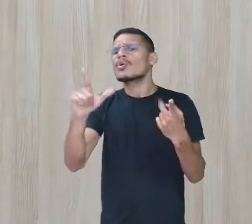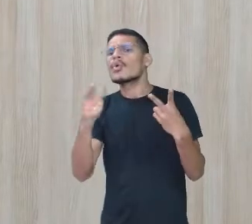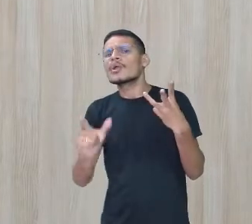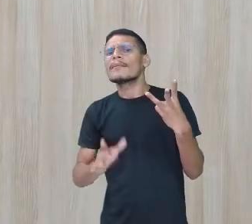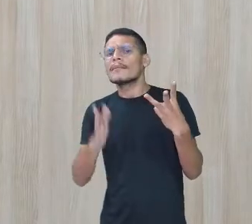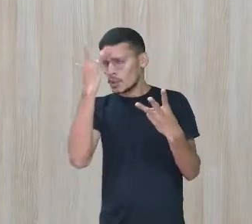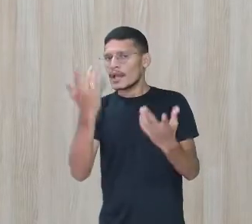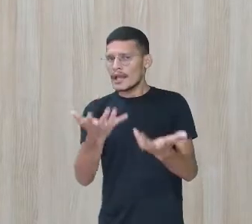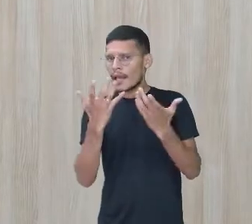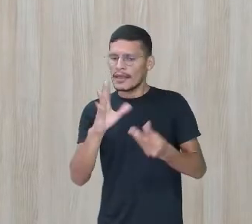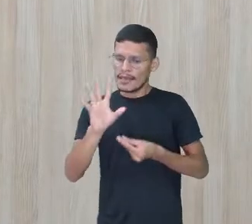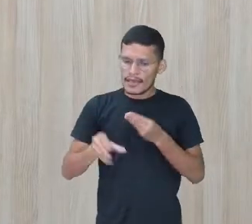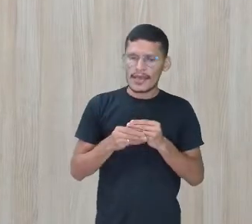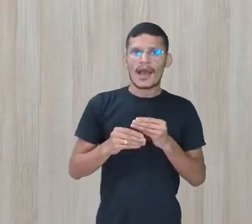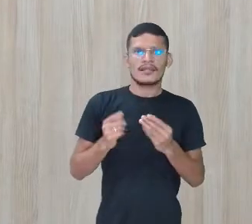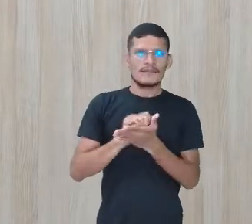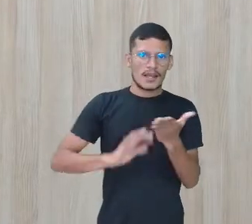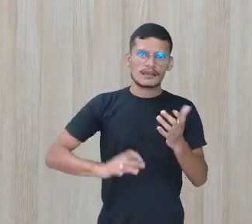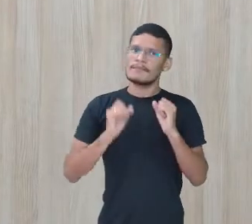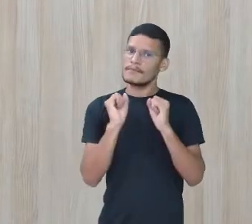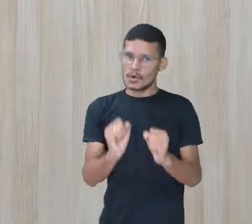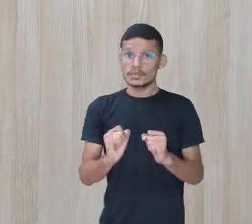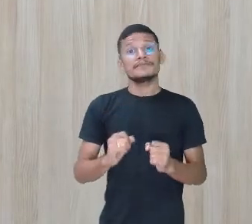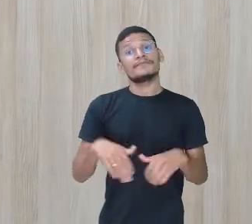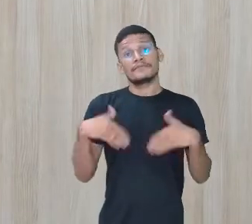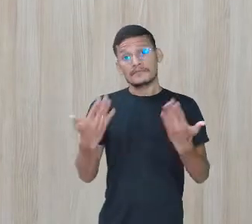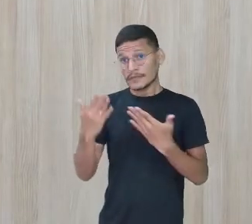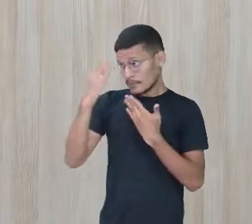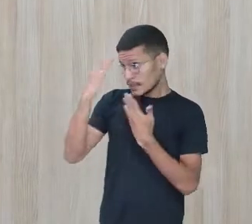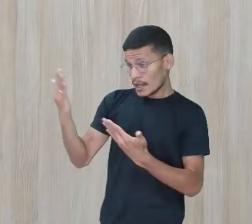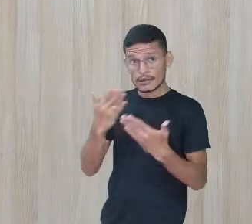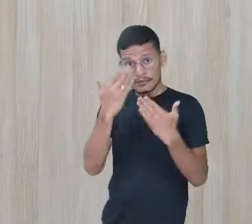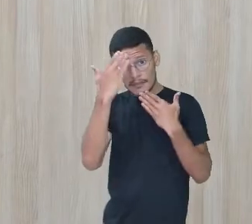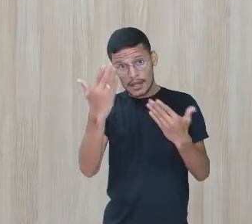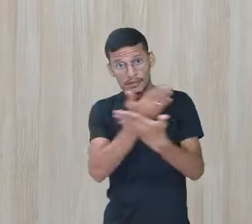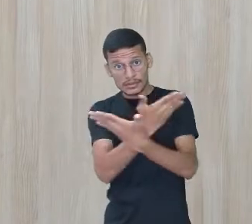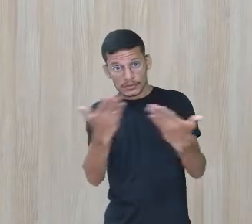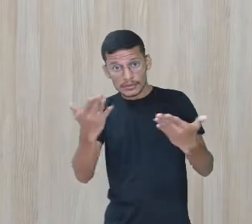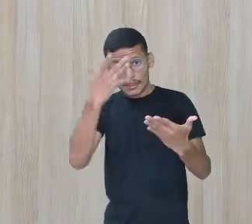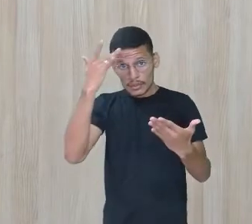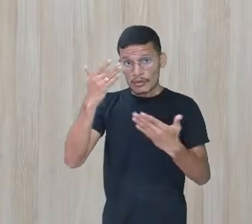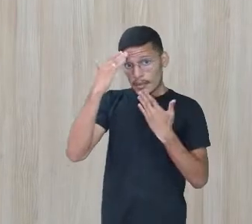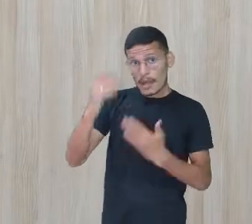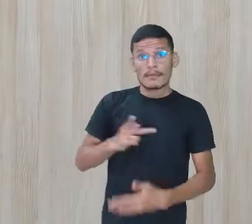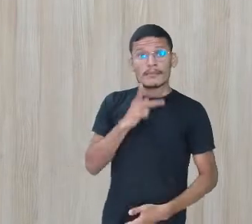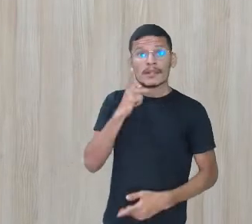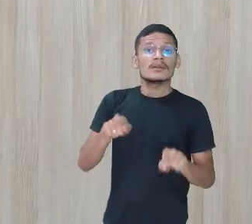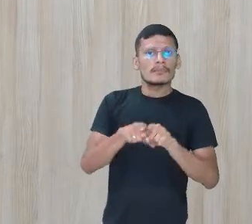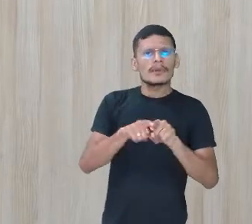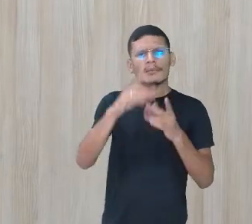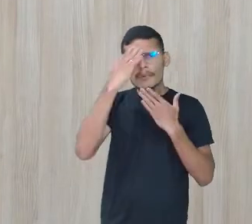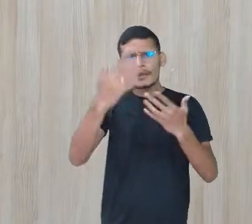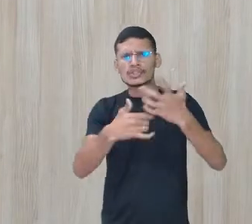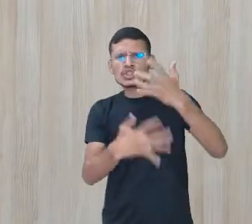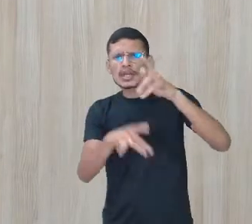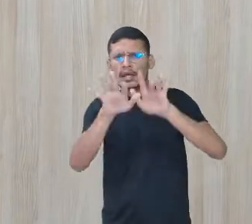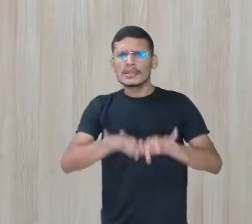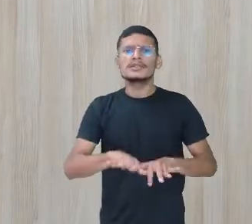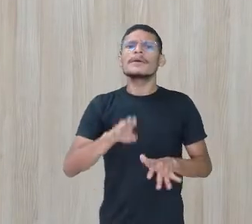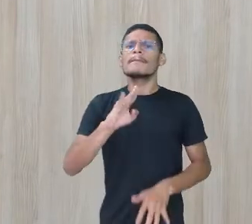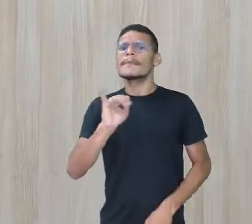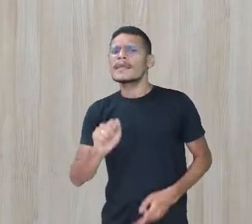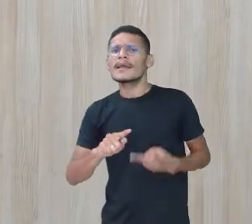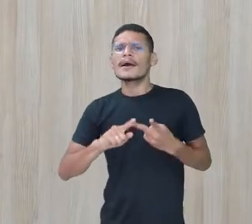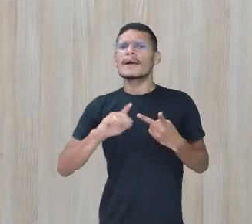atividade, tá certo? Vai ser muito bem recebido. Então é isso. Obrigado, professor Luciano. Obrigado a todos vocês que estiveram no chat. Plínio, né? Então,